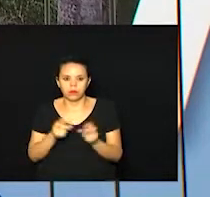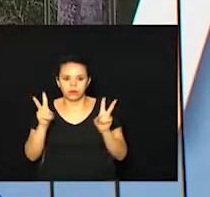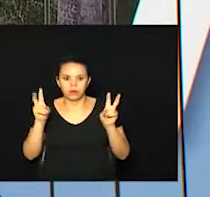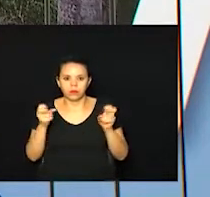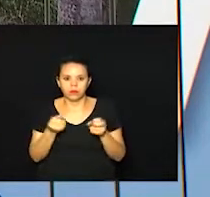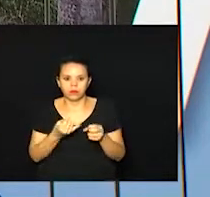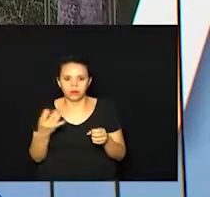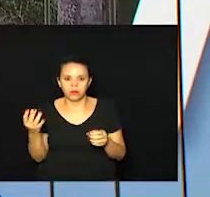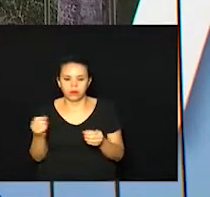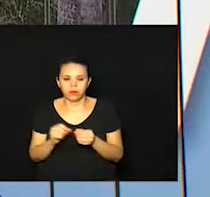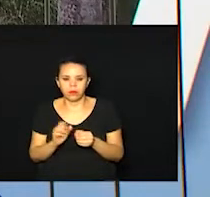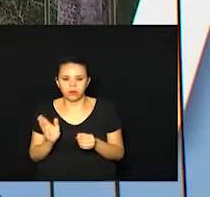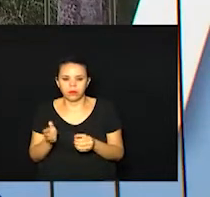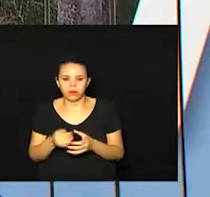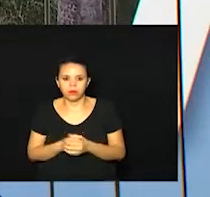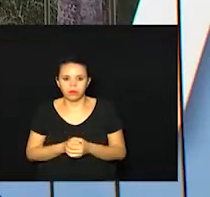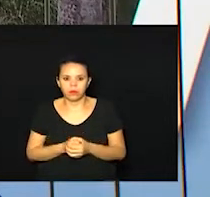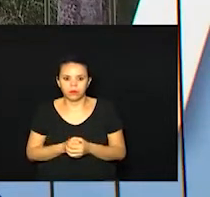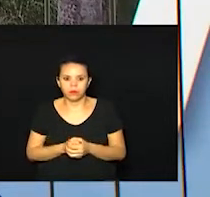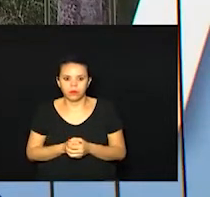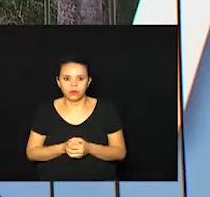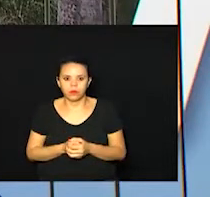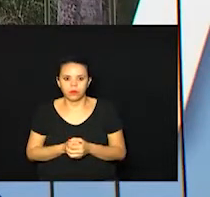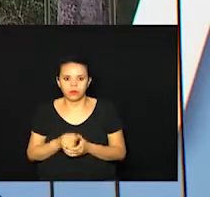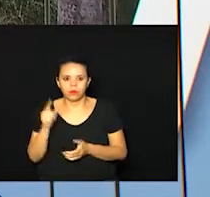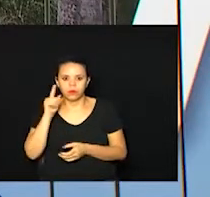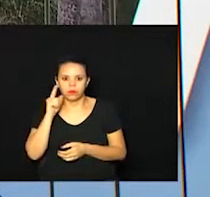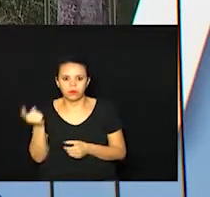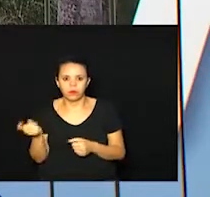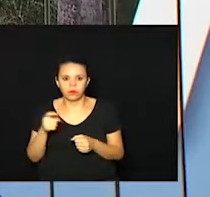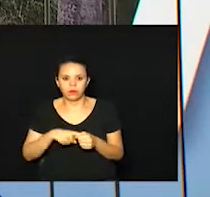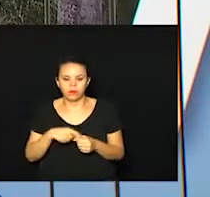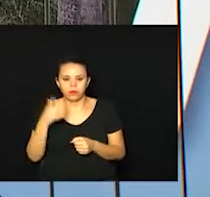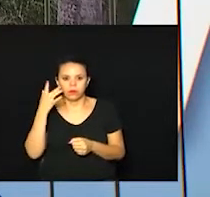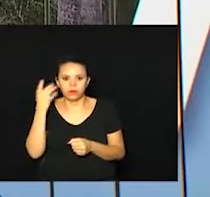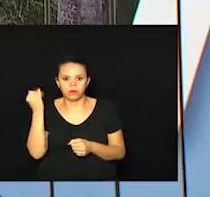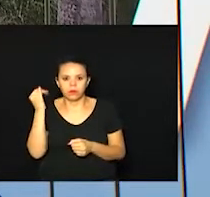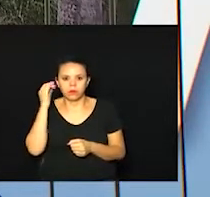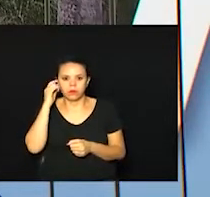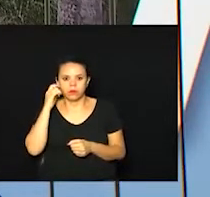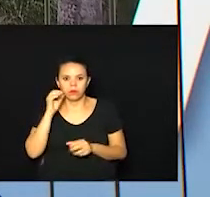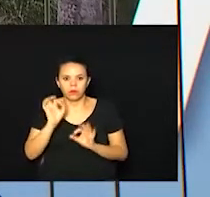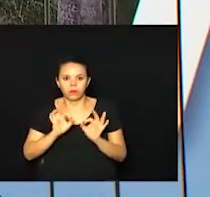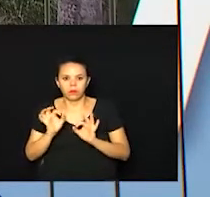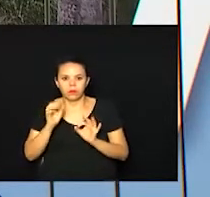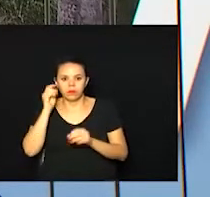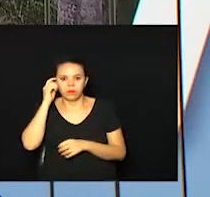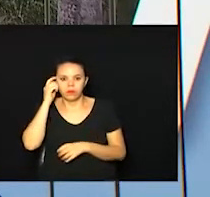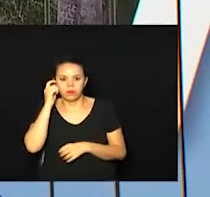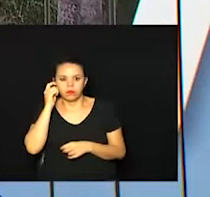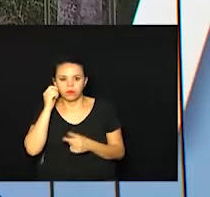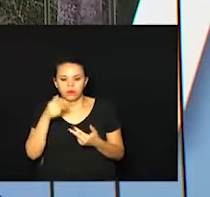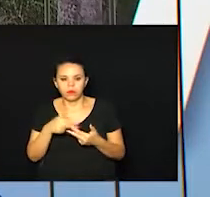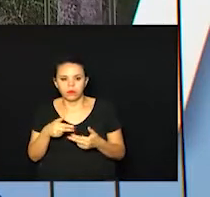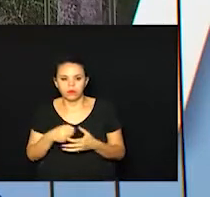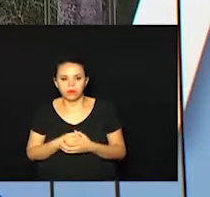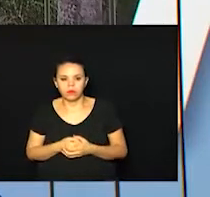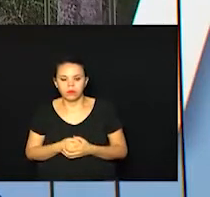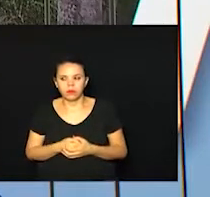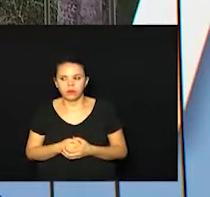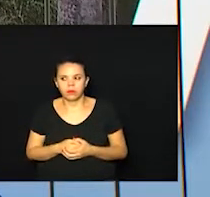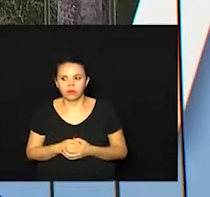relato de já terem uma data de retorno. Acho importante nós planejarmos as coisas. Mas